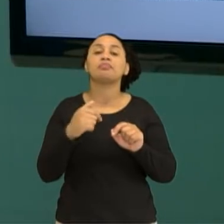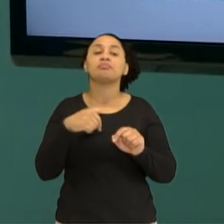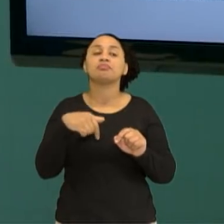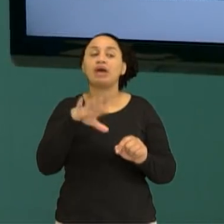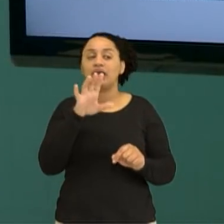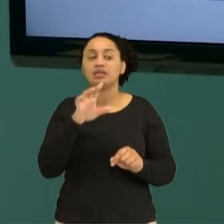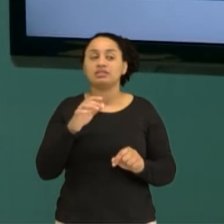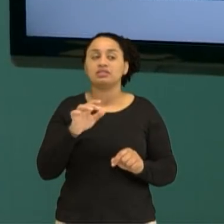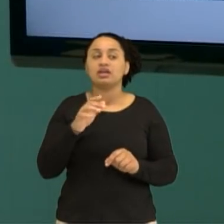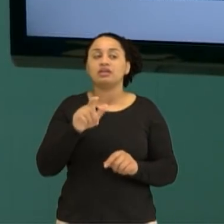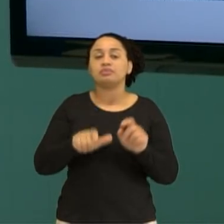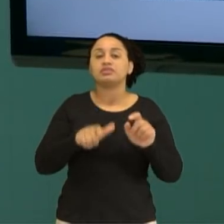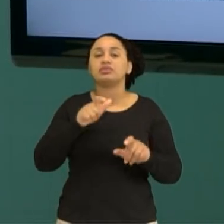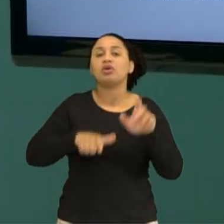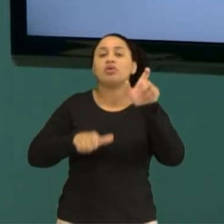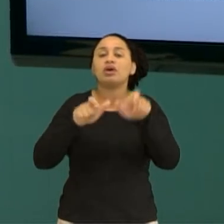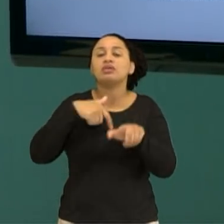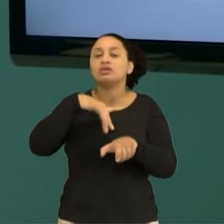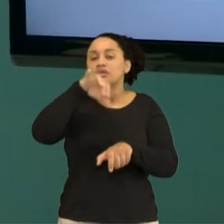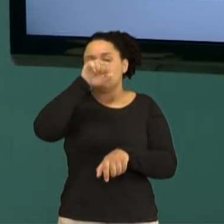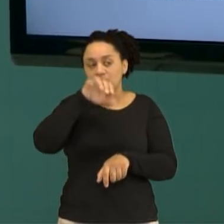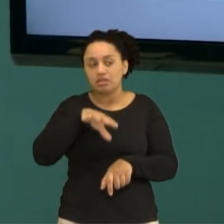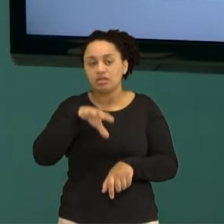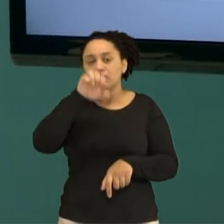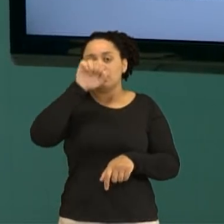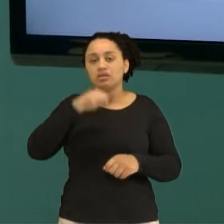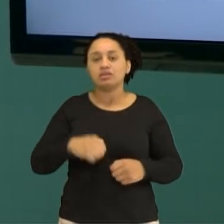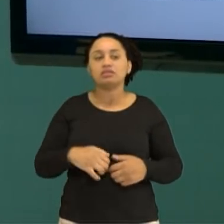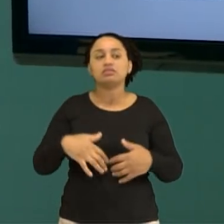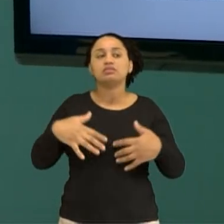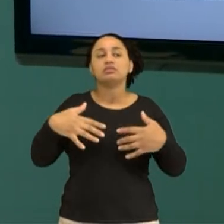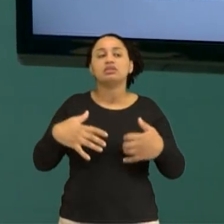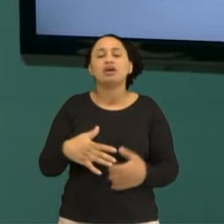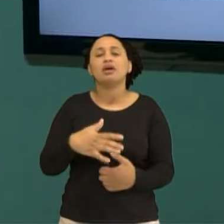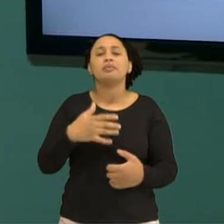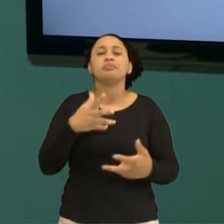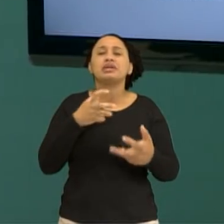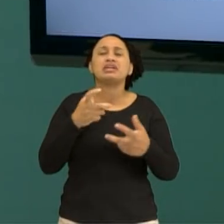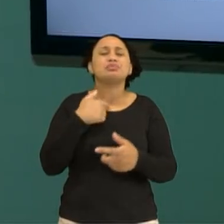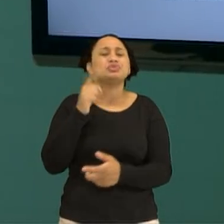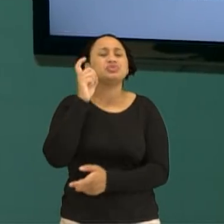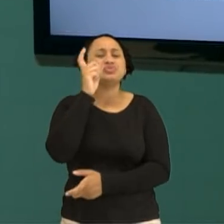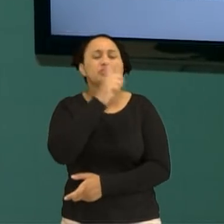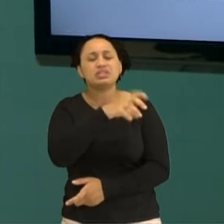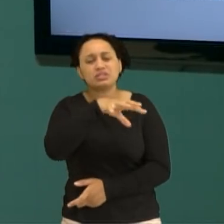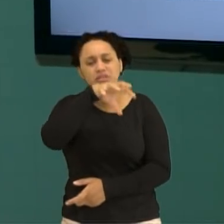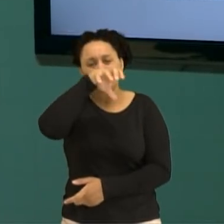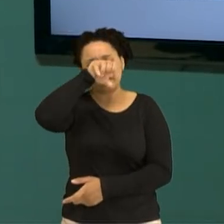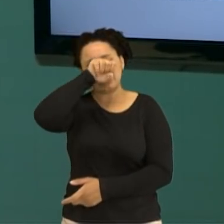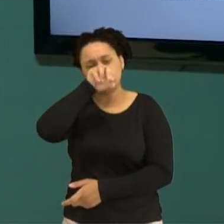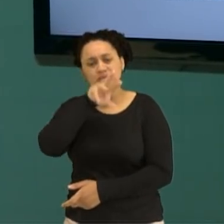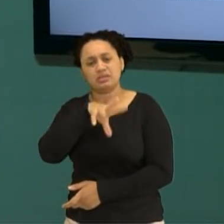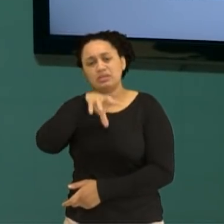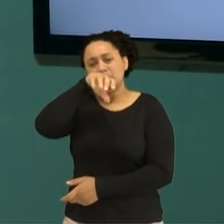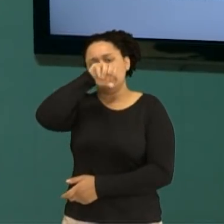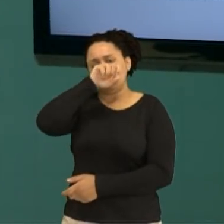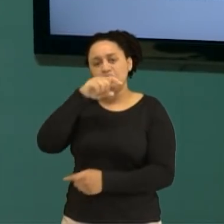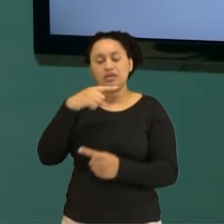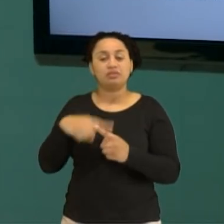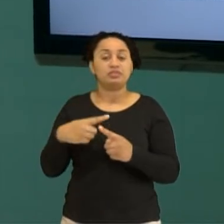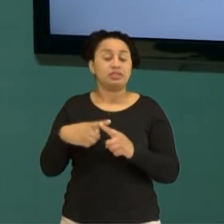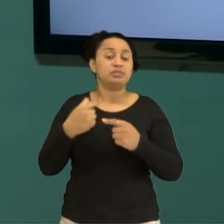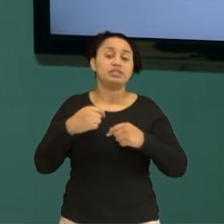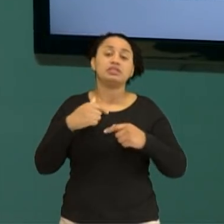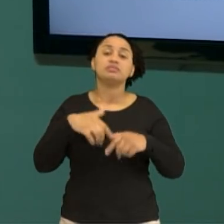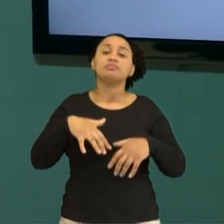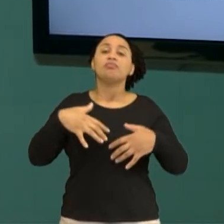aumentado, a pessoa está inspirando e expirando e ela está percebe uma dificuldade na respiração, porque a gente não pode ter a fadiga respiratória,